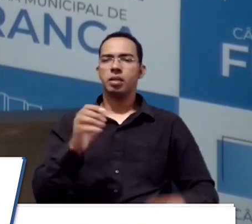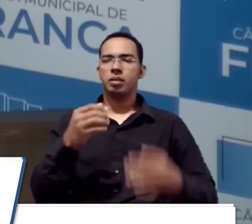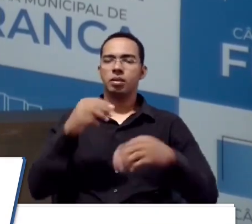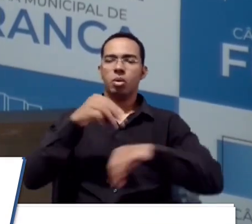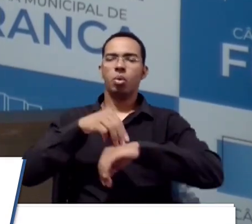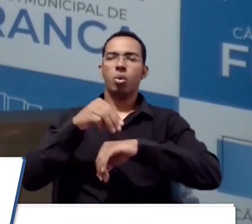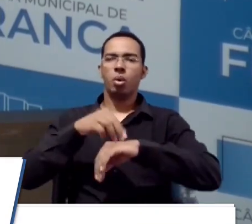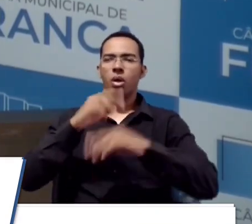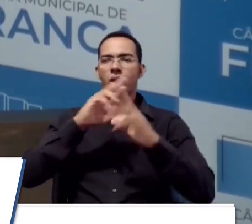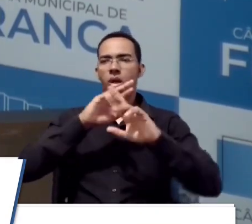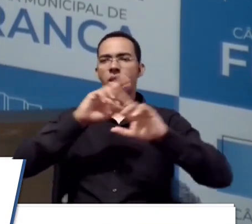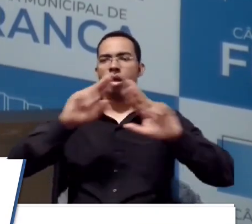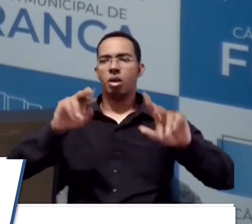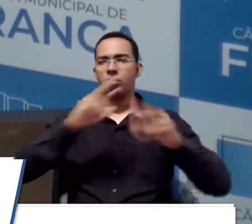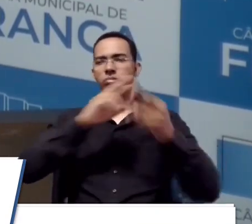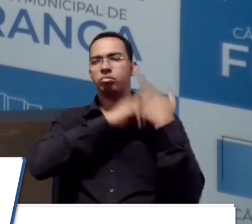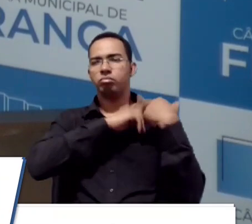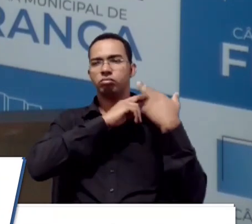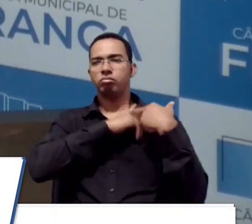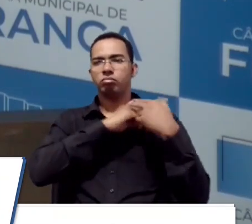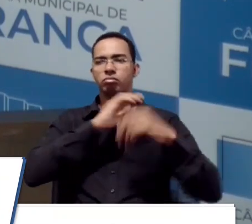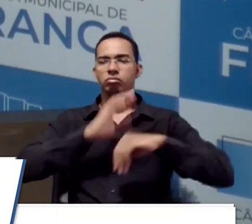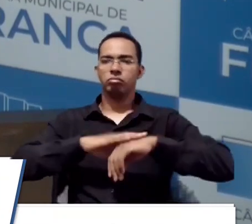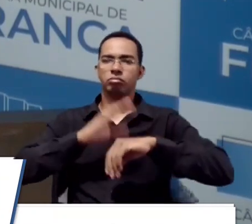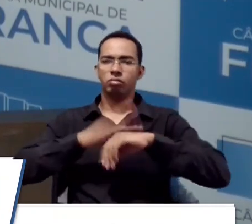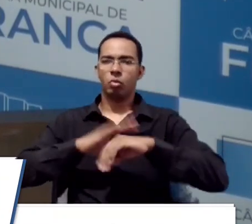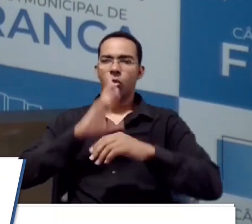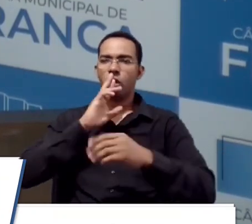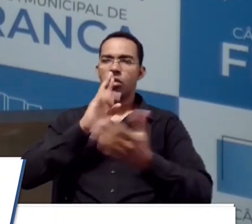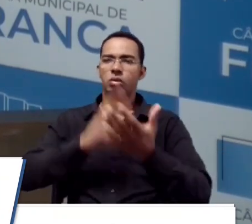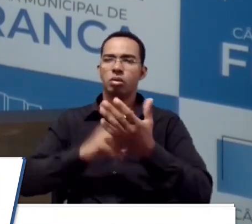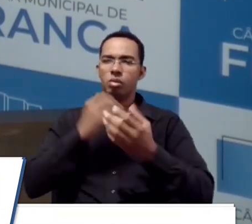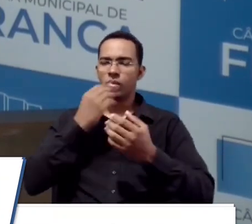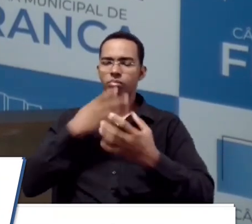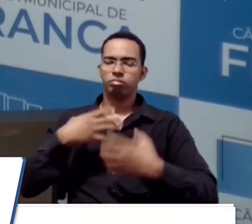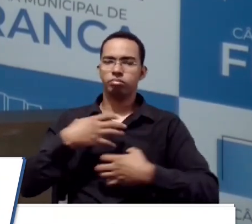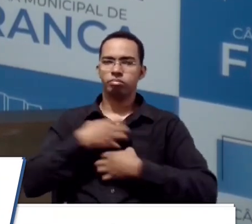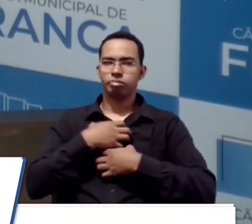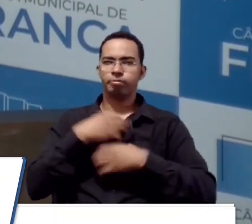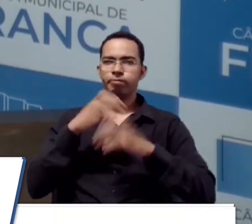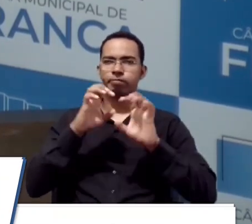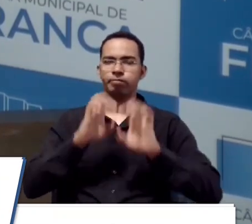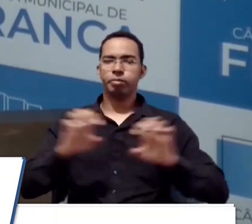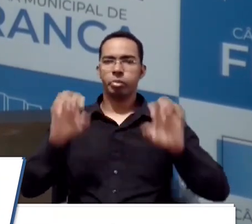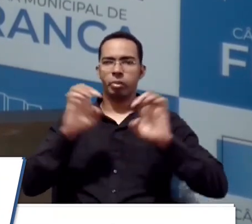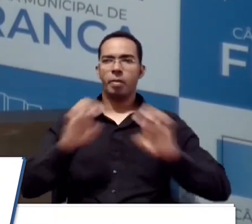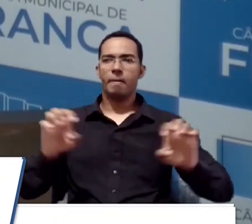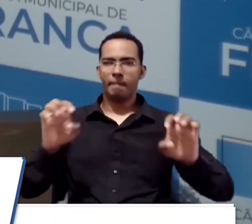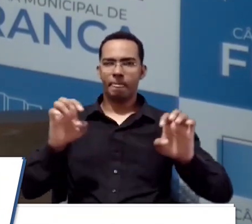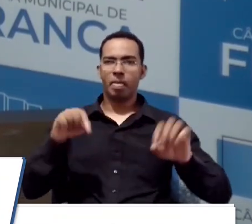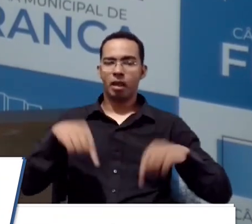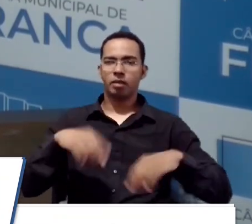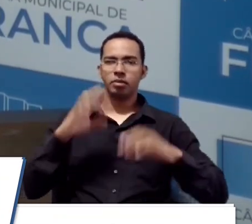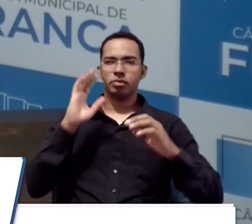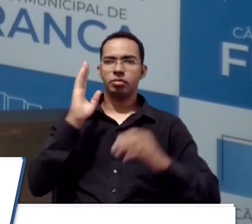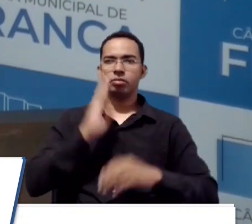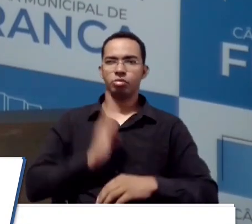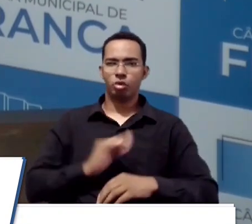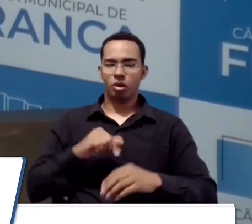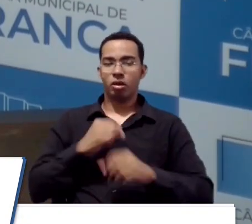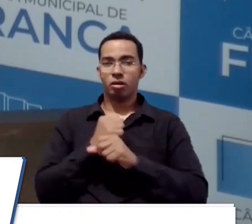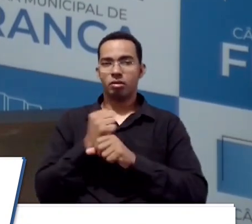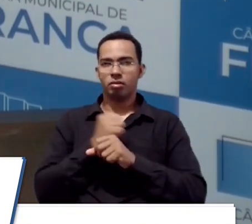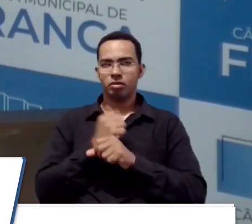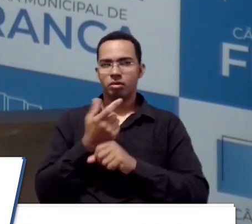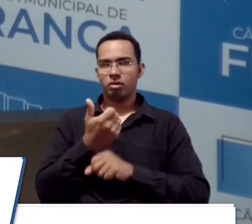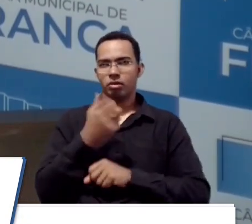por diversas ações que resultaram em grandes impactos evangelísticos. No Brasil, este ano, no último dia